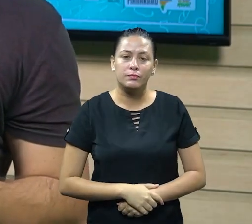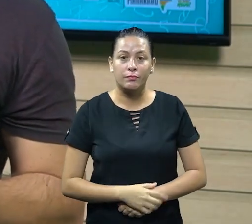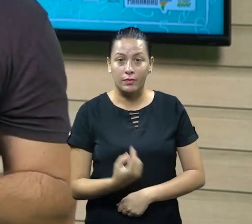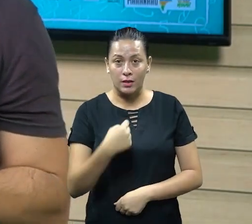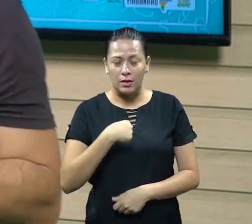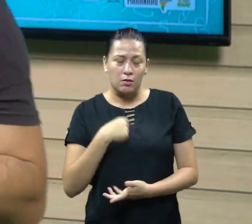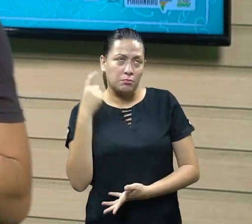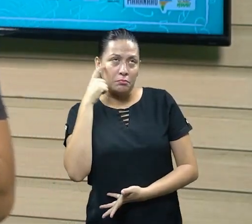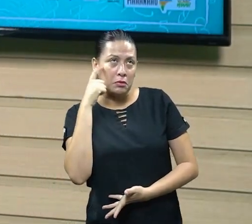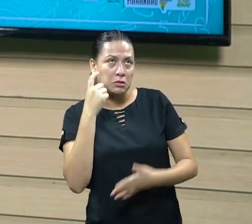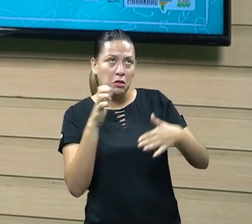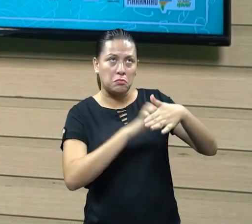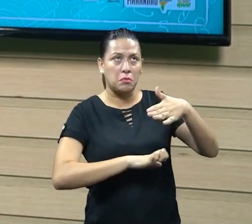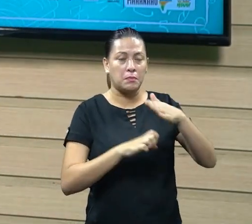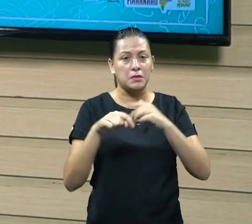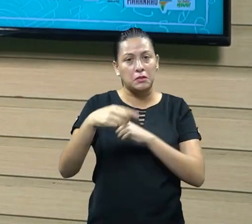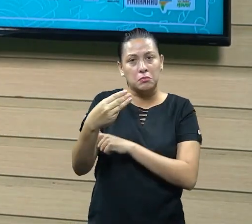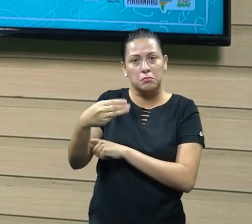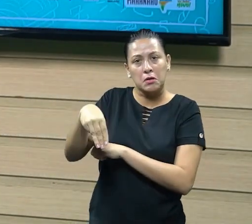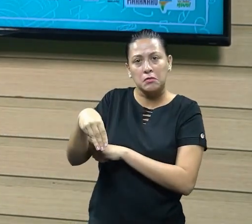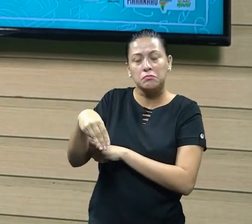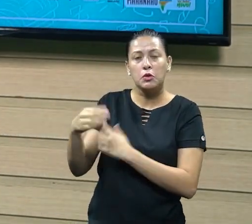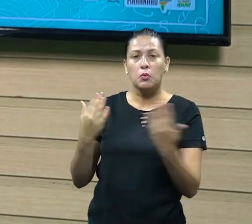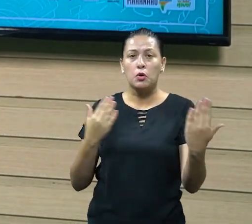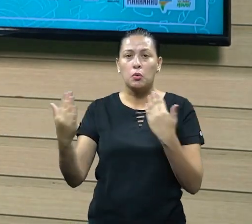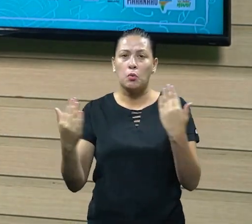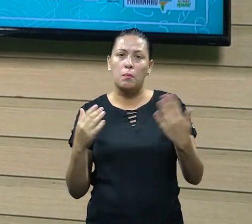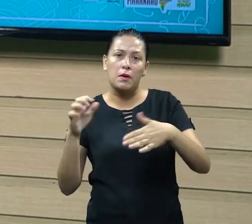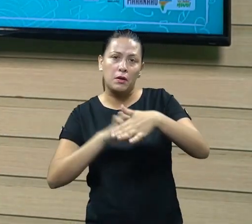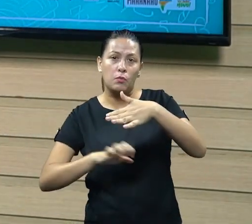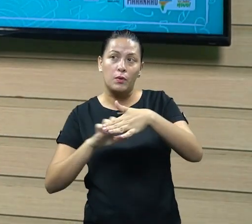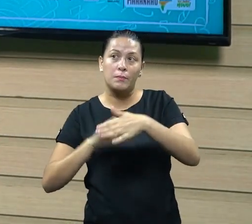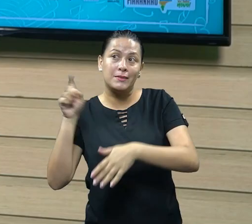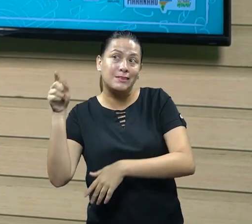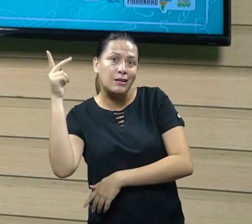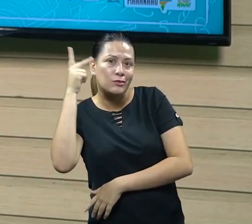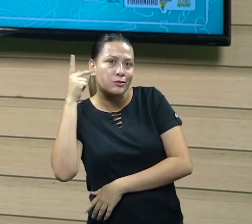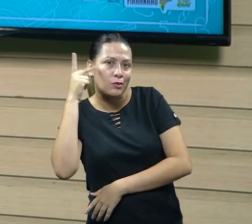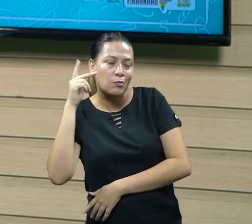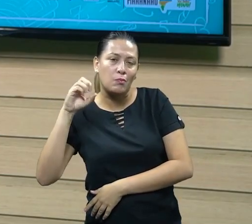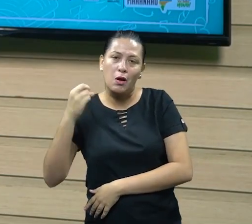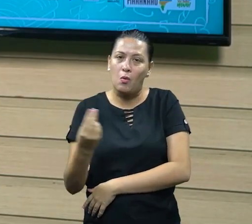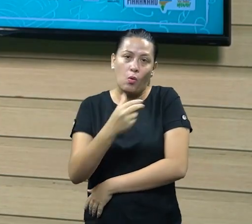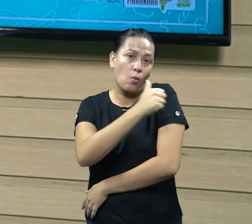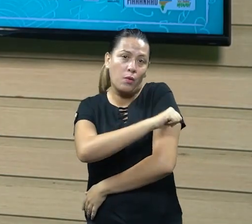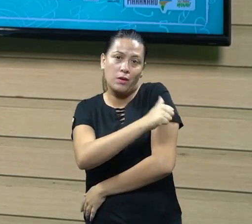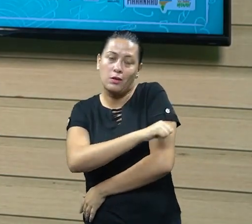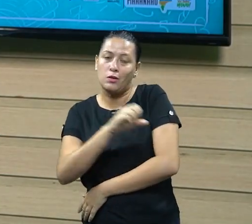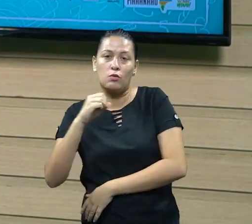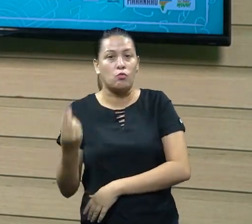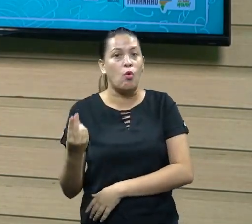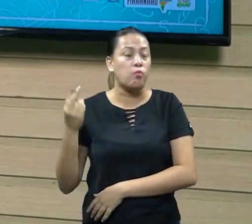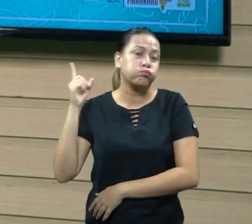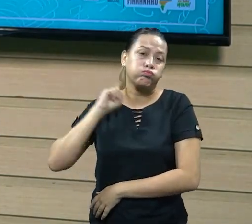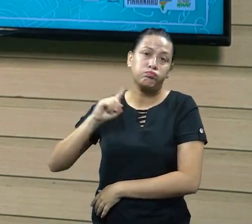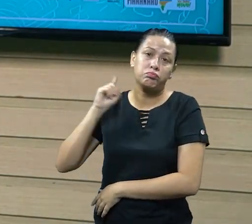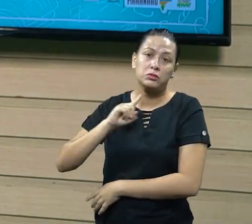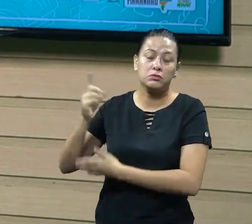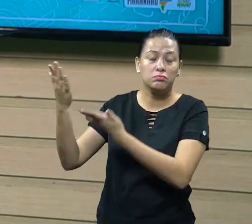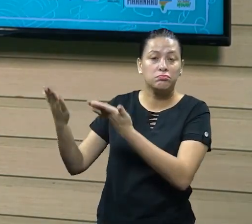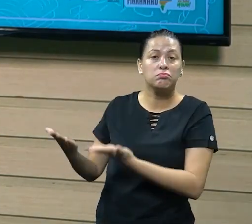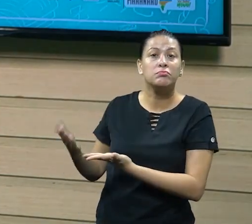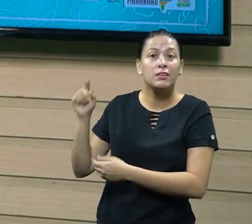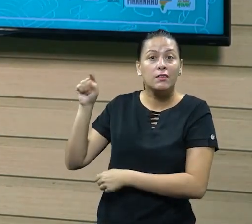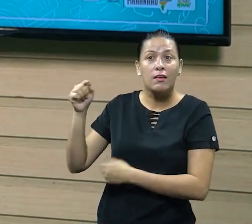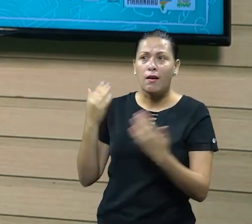agora, com uma empresa lá de São Paulo, do Rio, de Minas, não necessariamente com outra empresa daqui. Então eu posso fazer esses atos